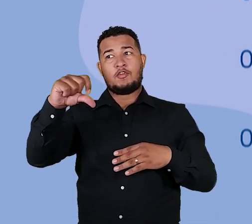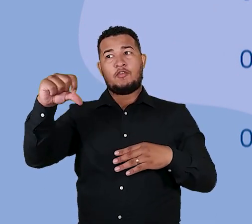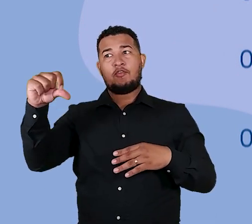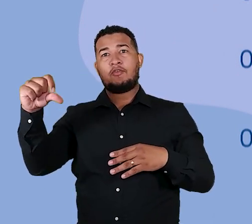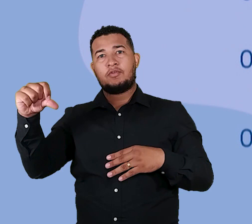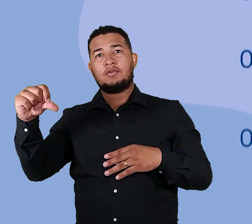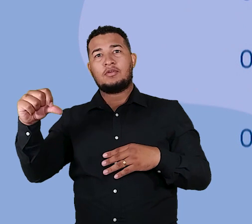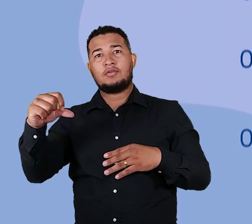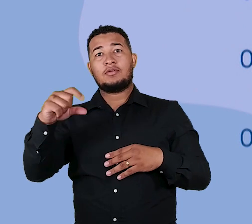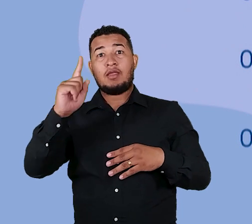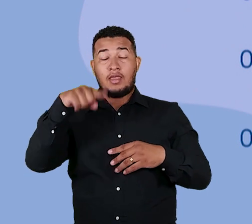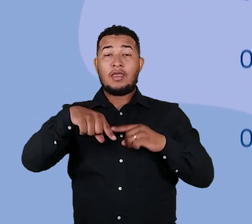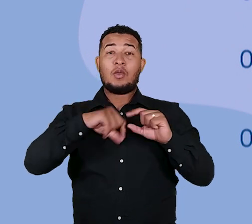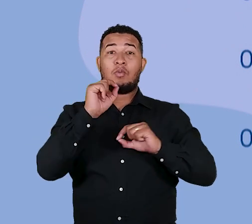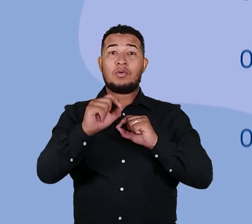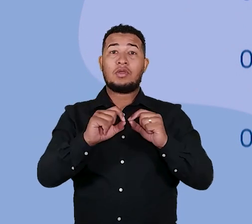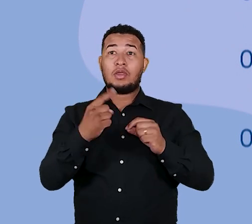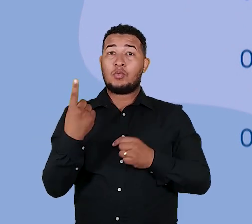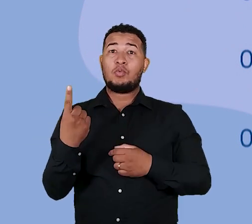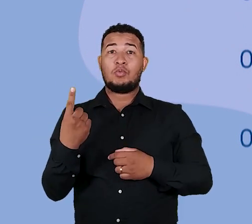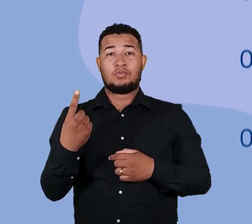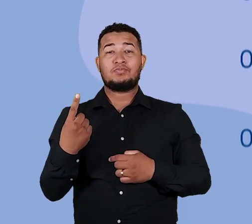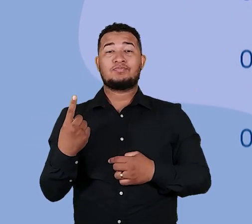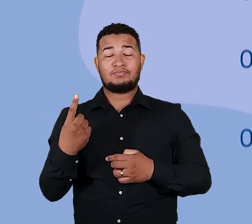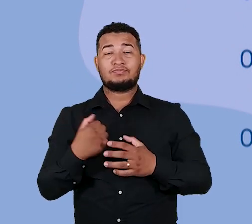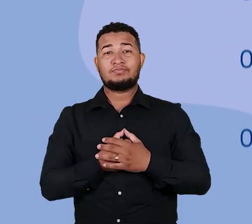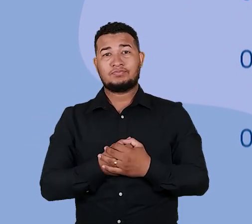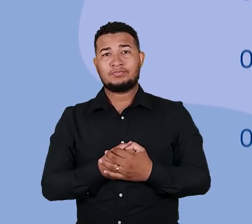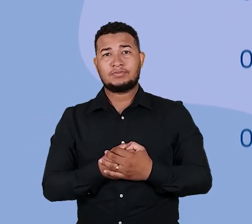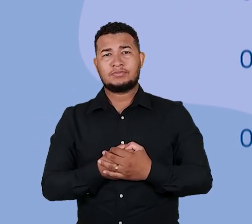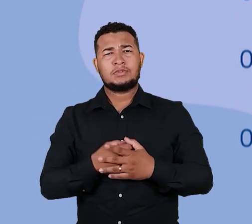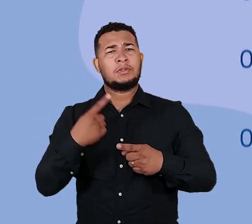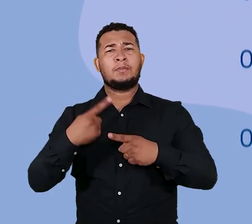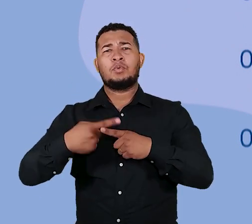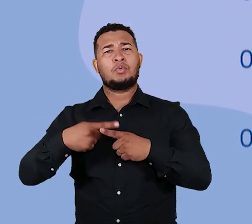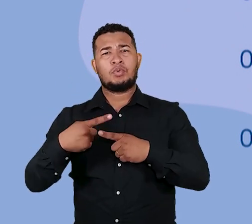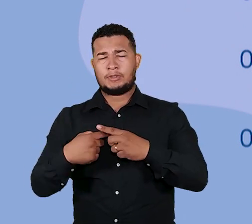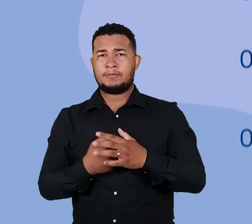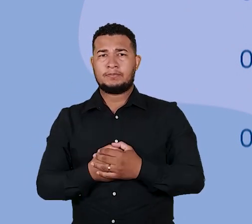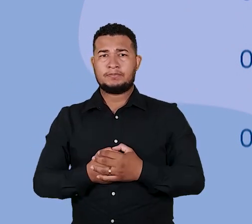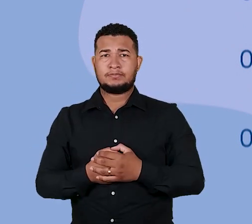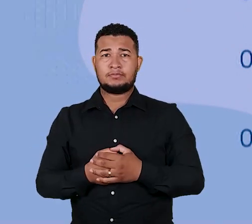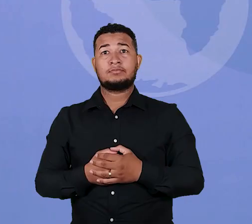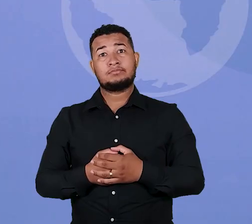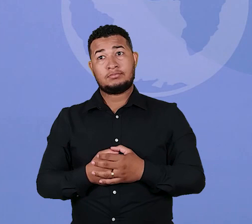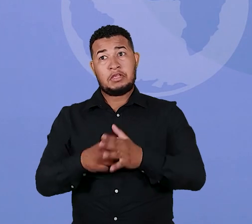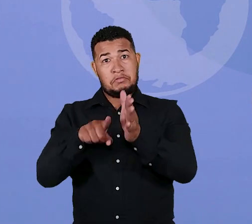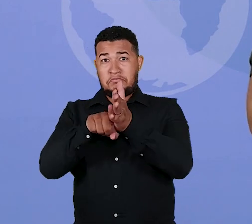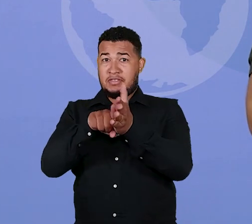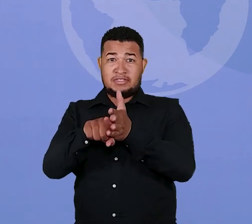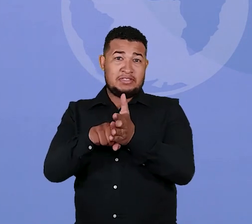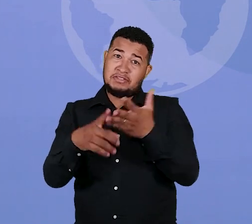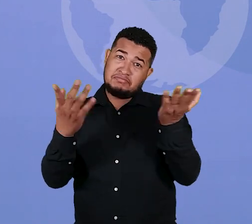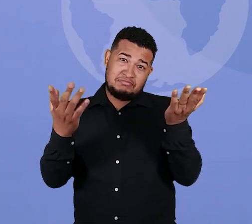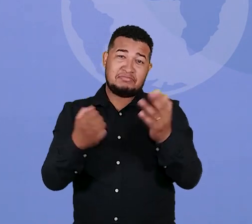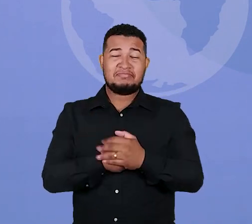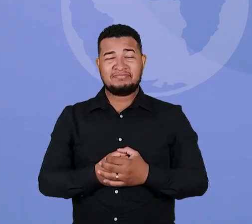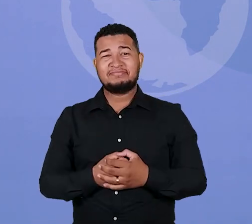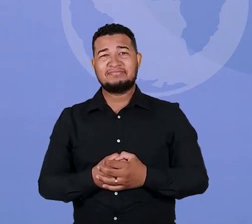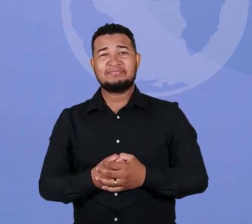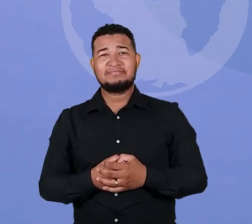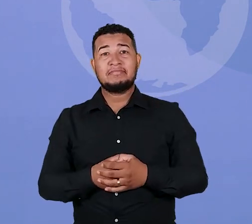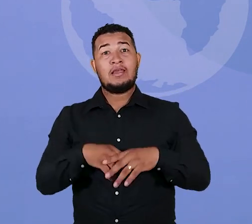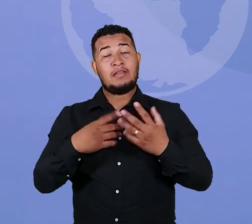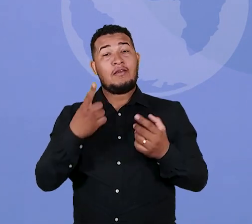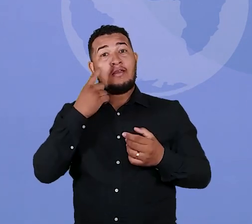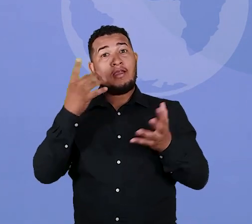0,9999 reticência vai ser igual a 1. Por quê? Pesquisa aí.